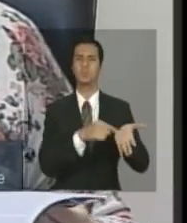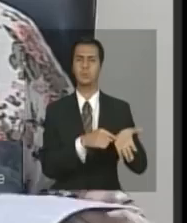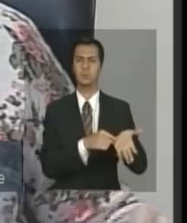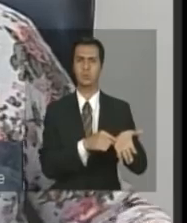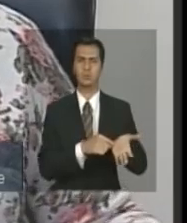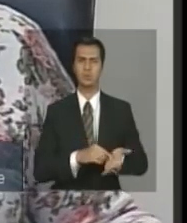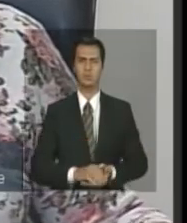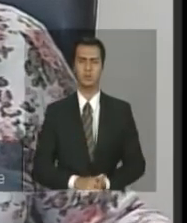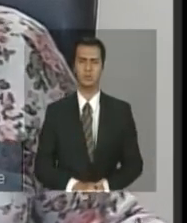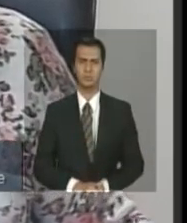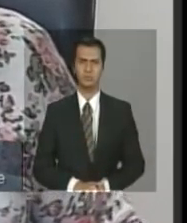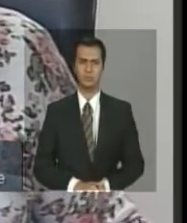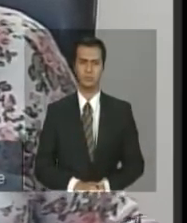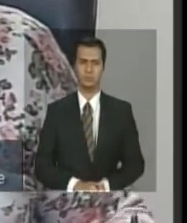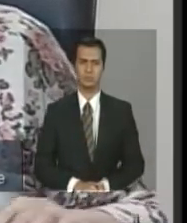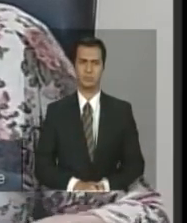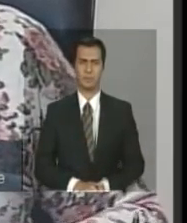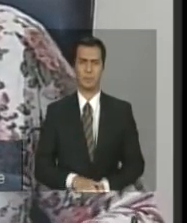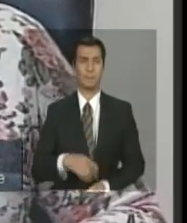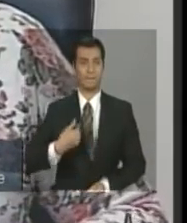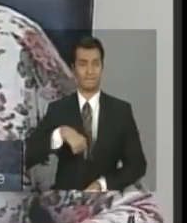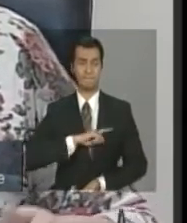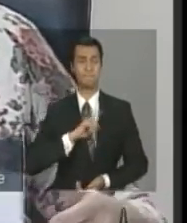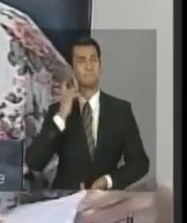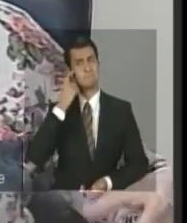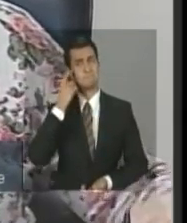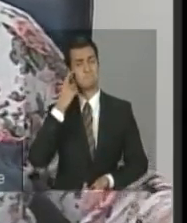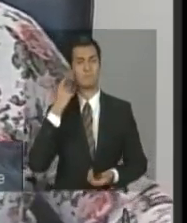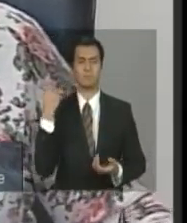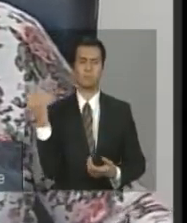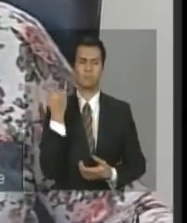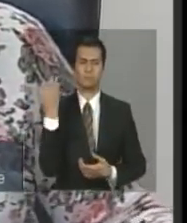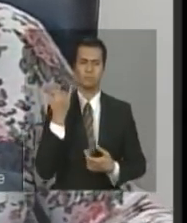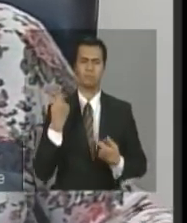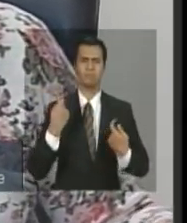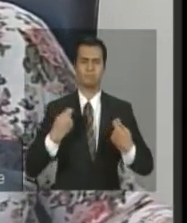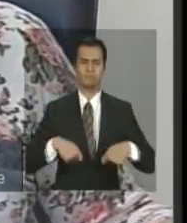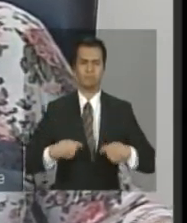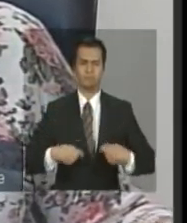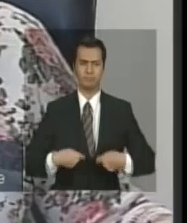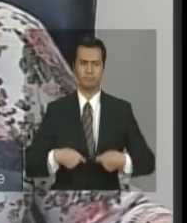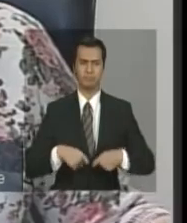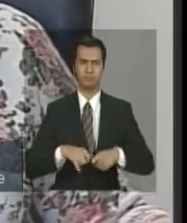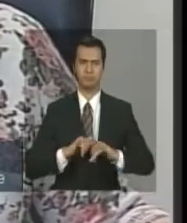que nós achamos que era importante